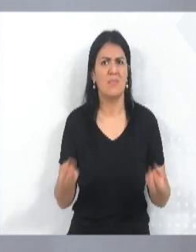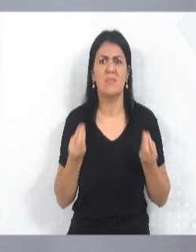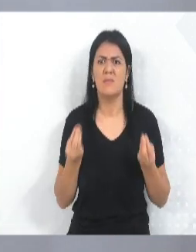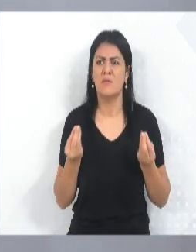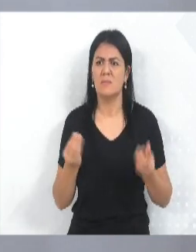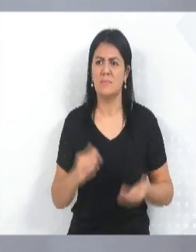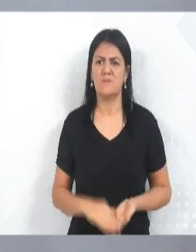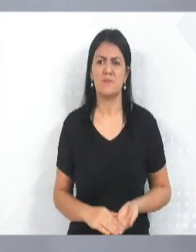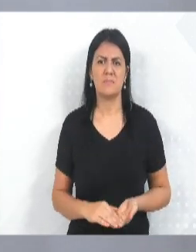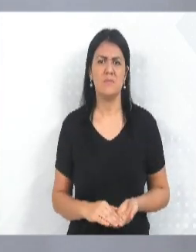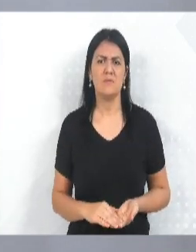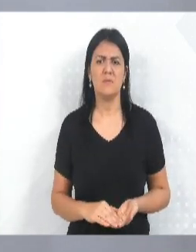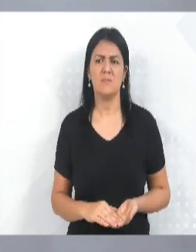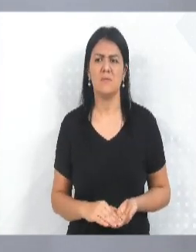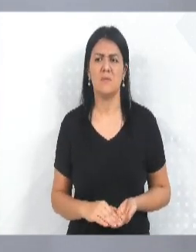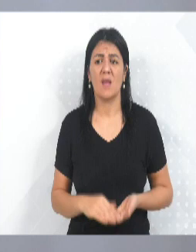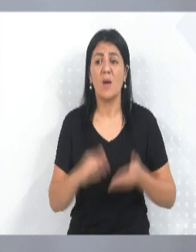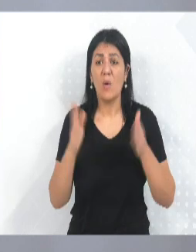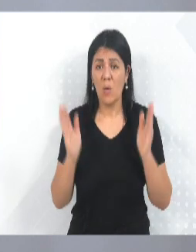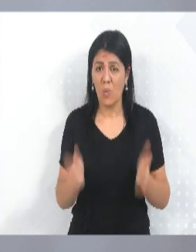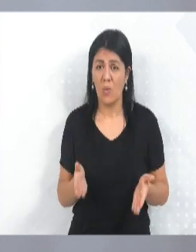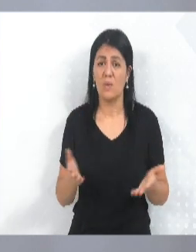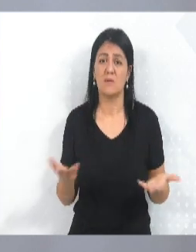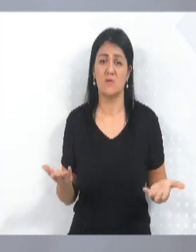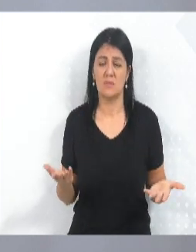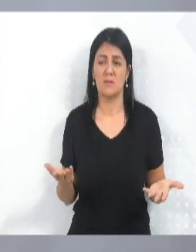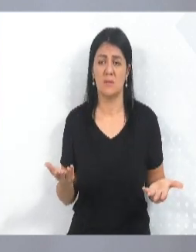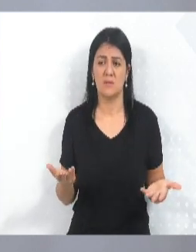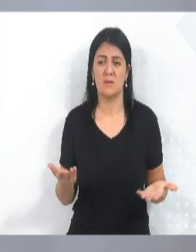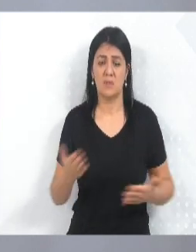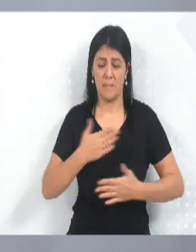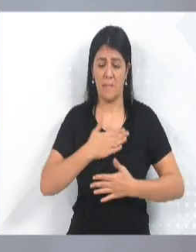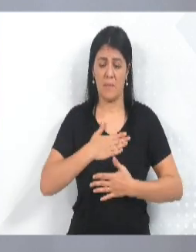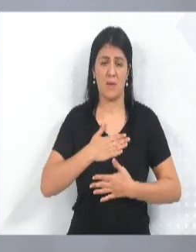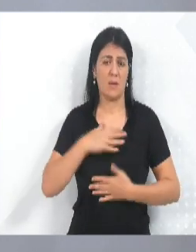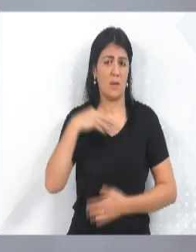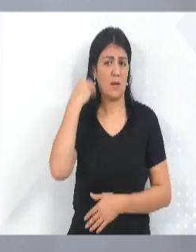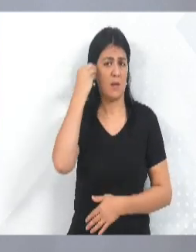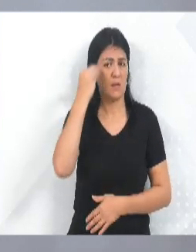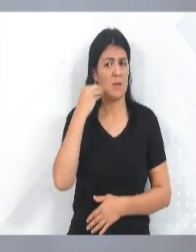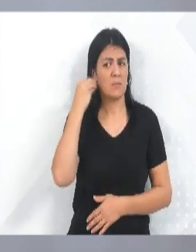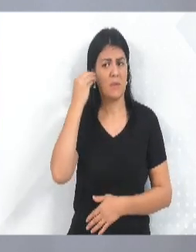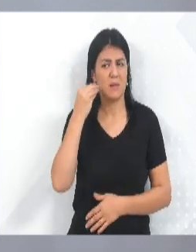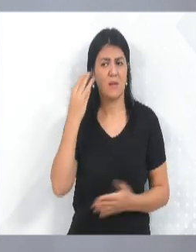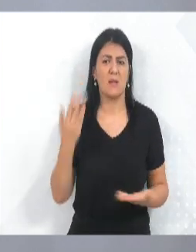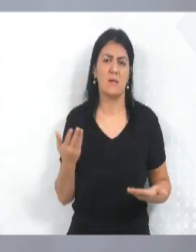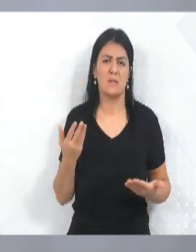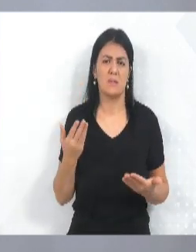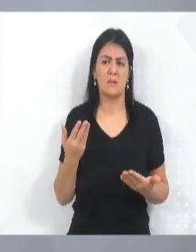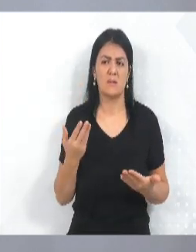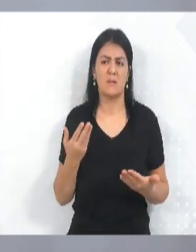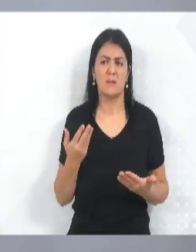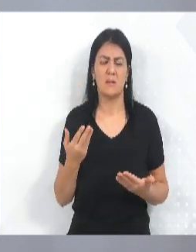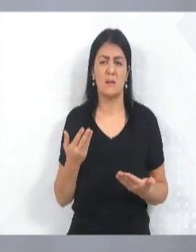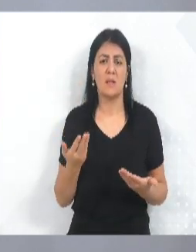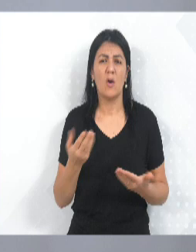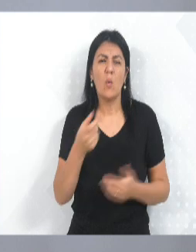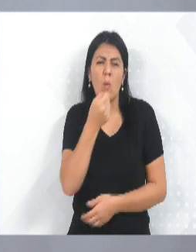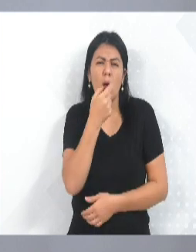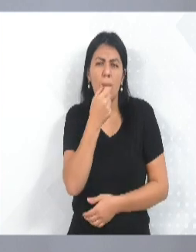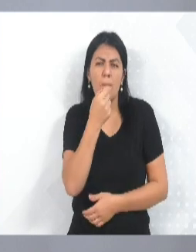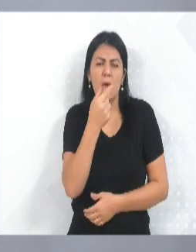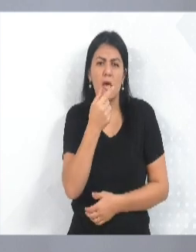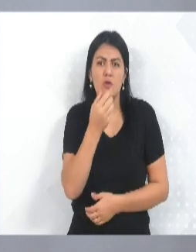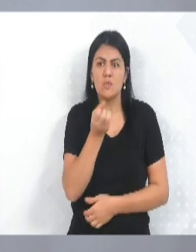ISO muito caro por isso hoje agora é uma experiência minha antibióticos de primeira linha já